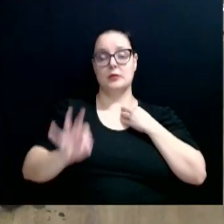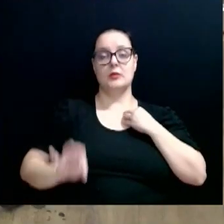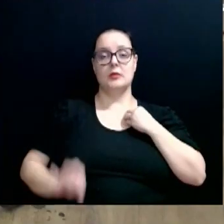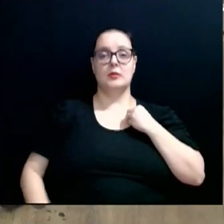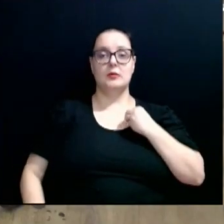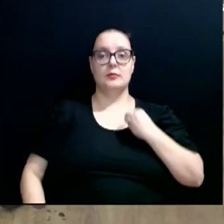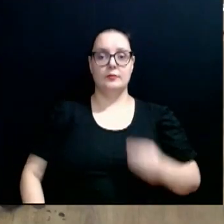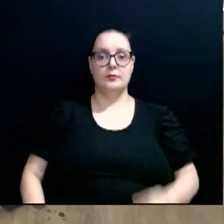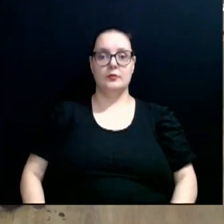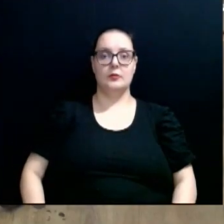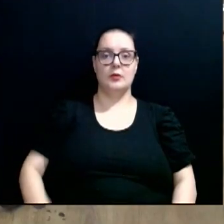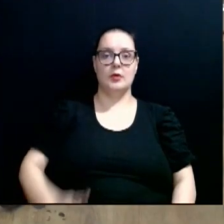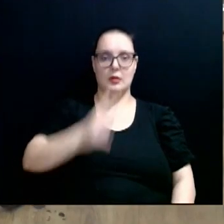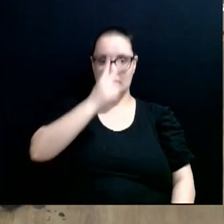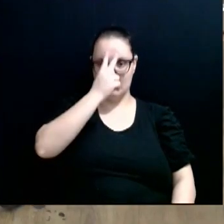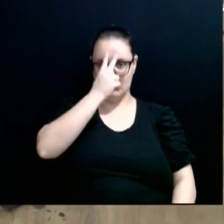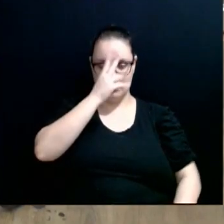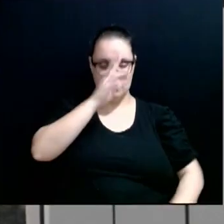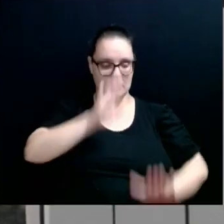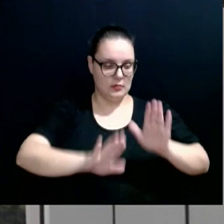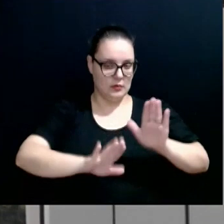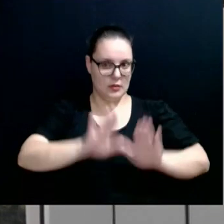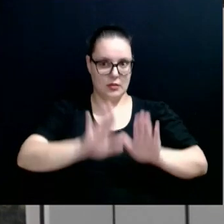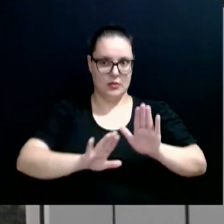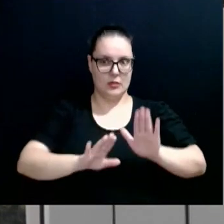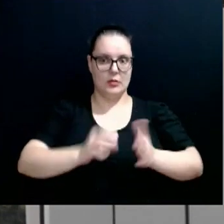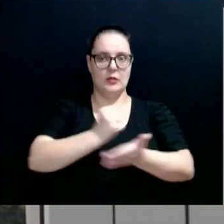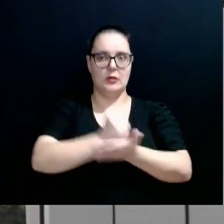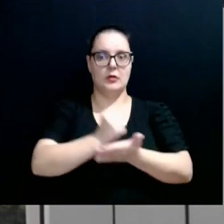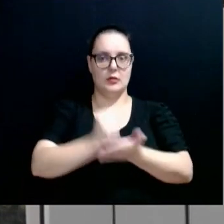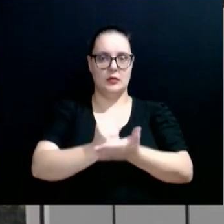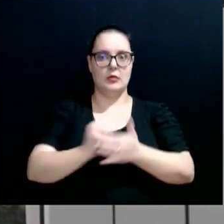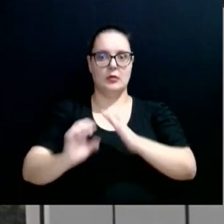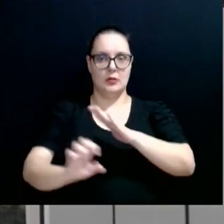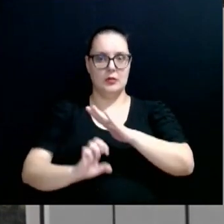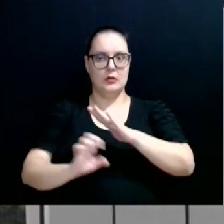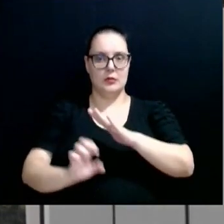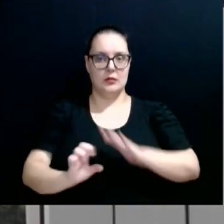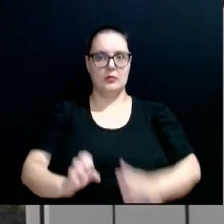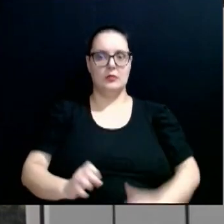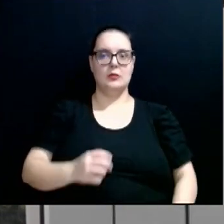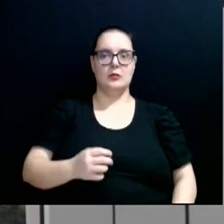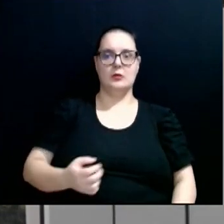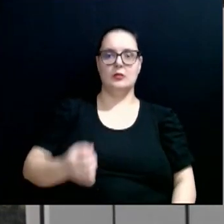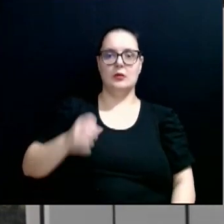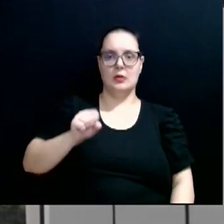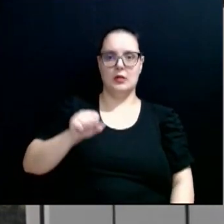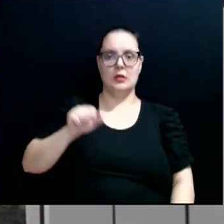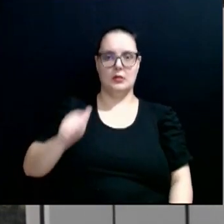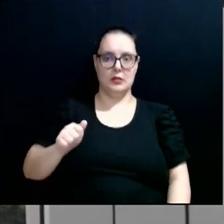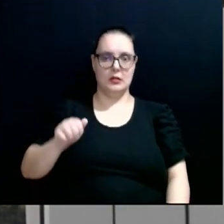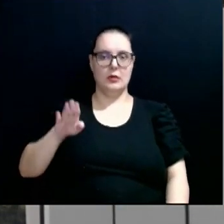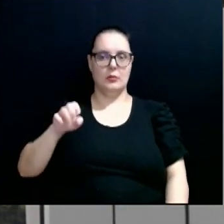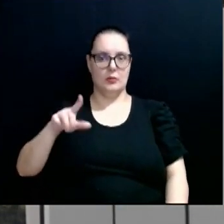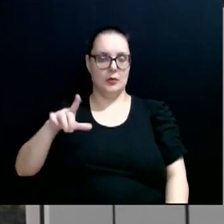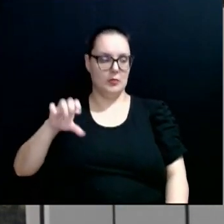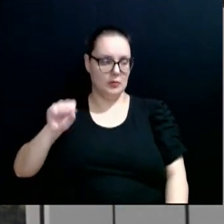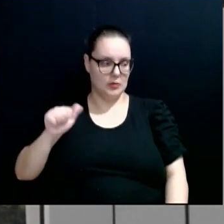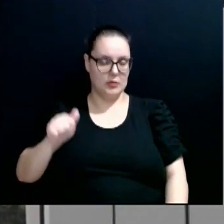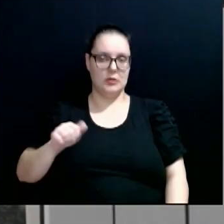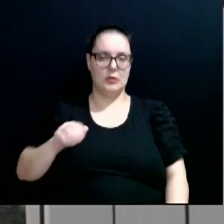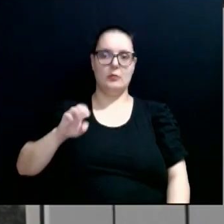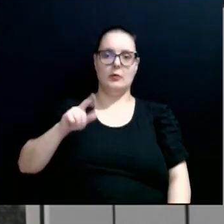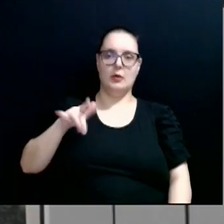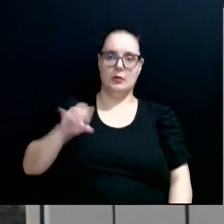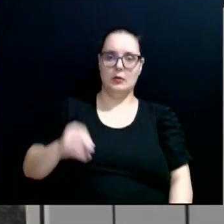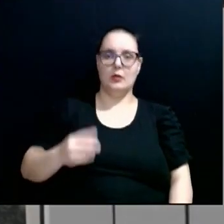para a licitação foi contratada a empresa, né? B3SA, Brasil Bolsa Balcão, que é a única bolsa de valores em operação